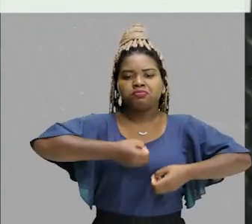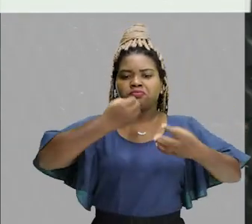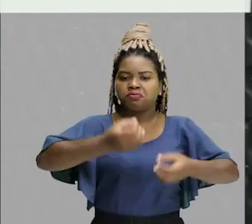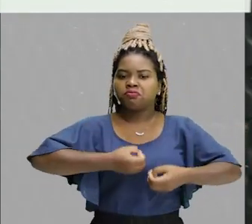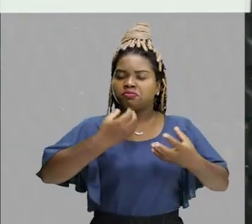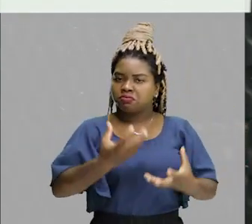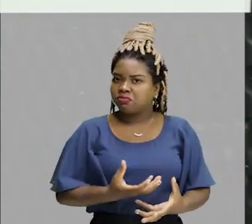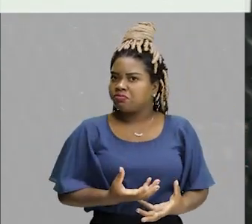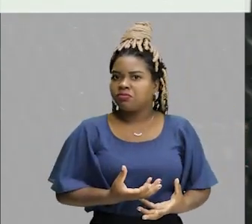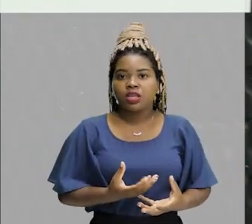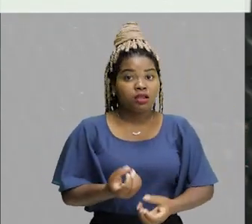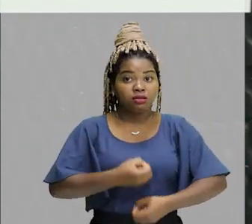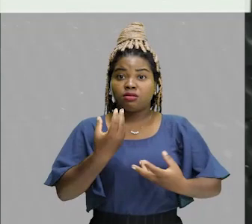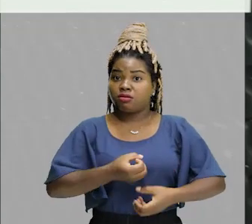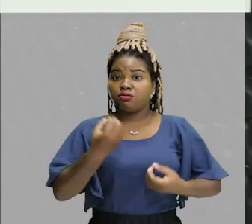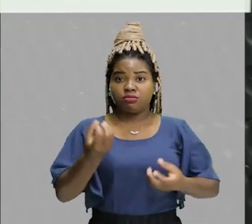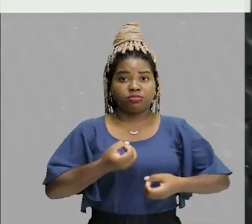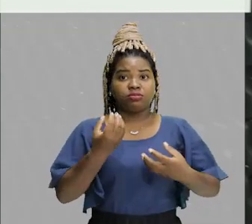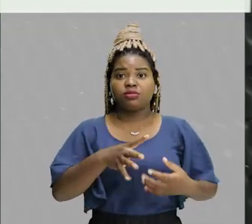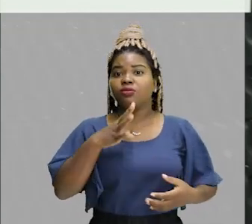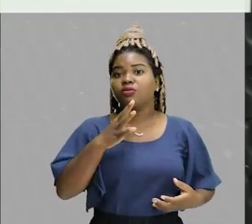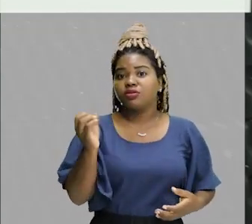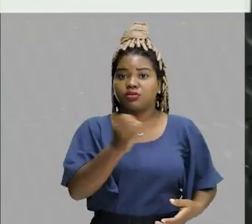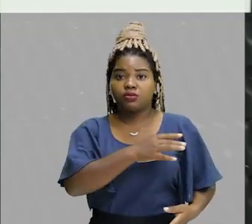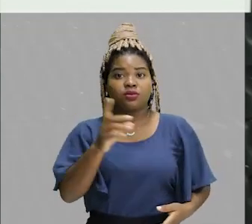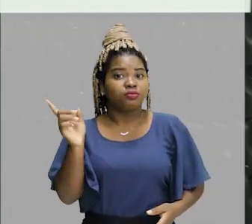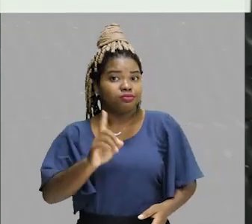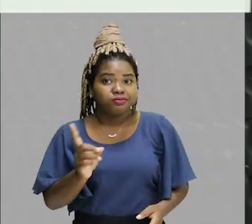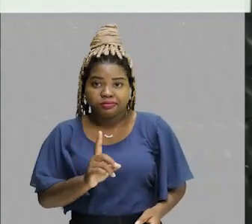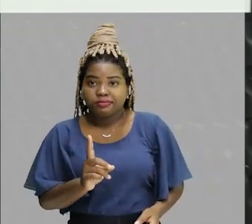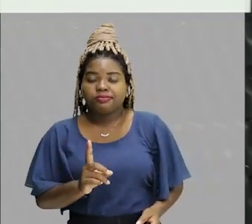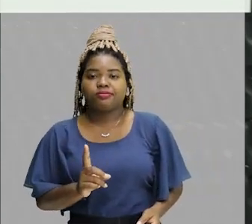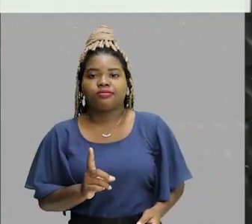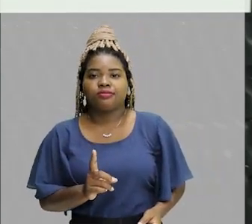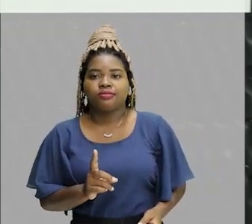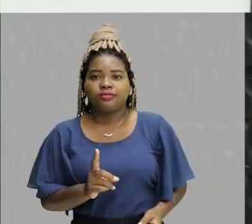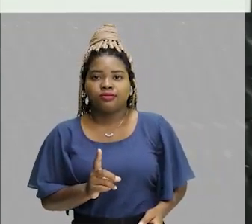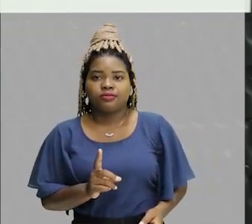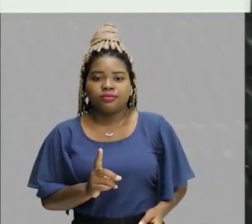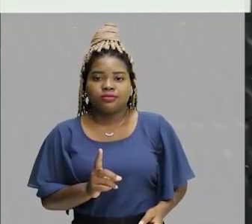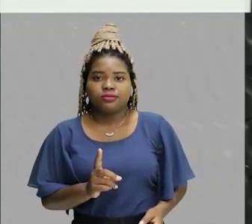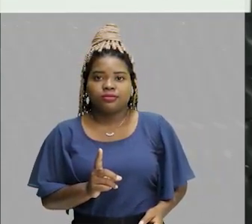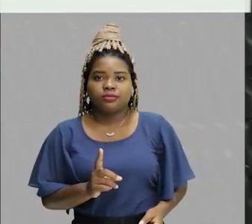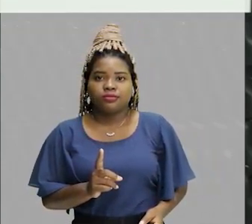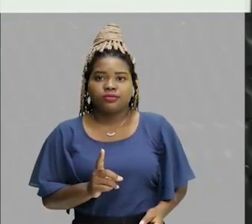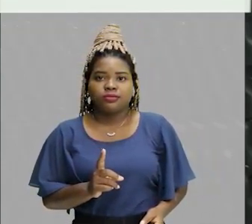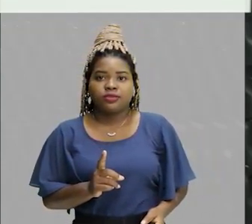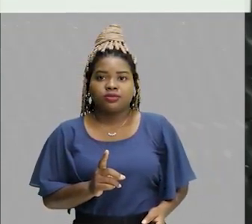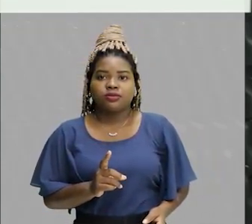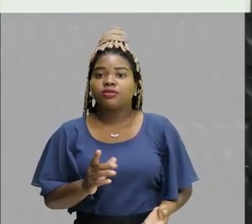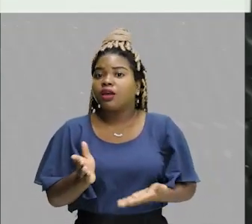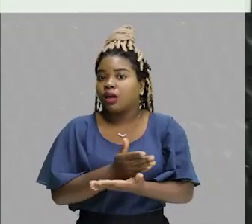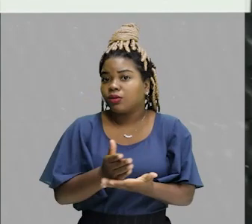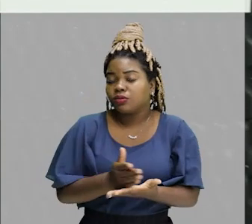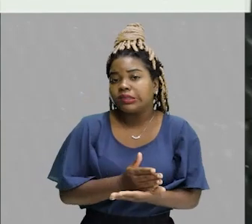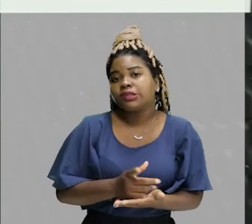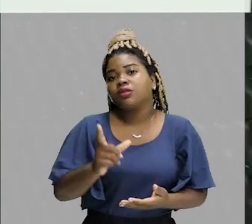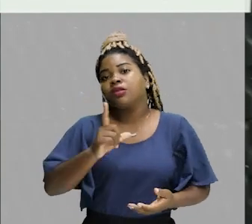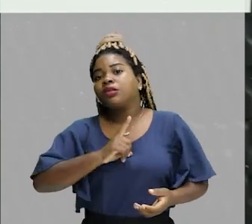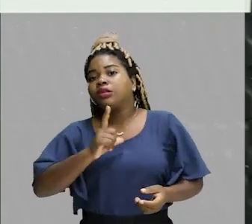só, vamos lá. Uma característica da dedução muito importante, ela tem pouca possibilidade de produzir